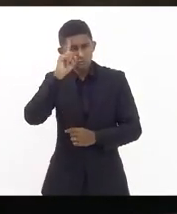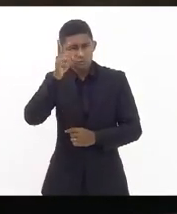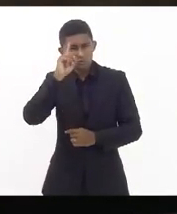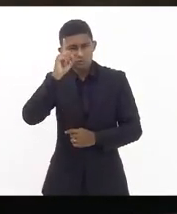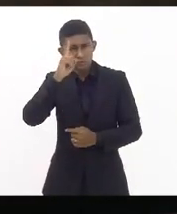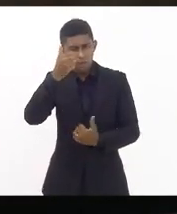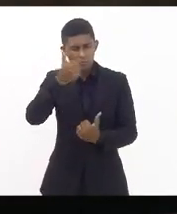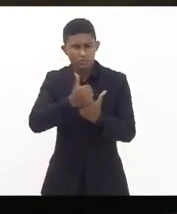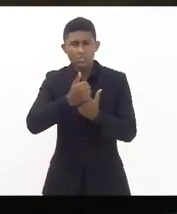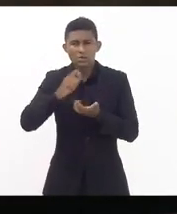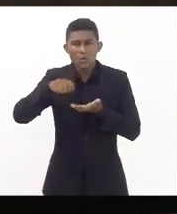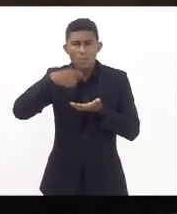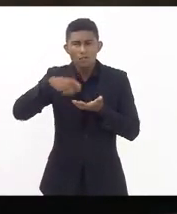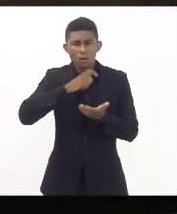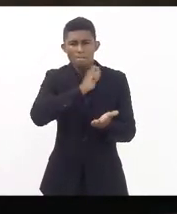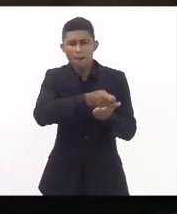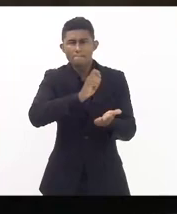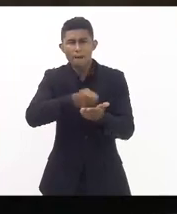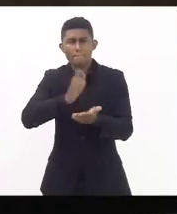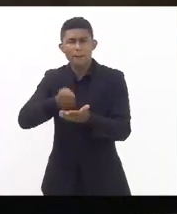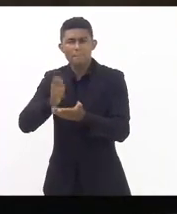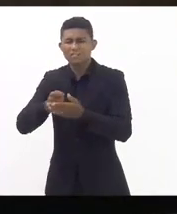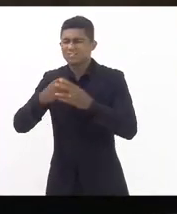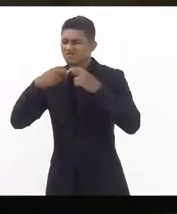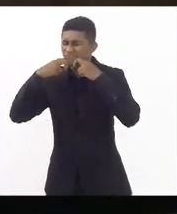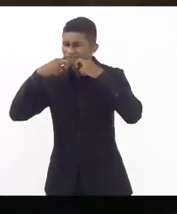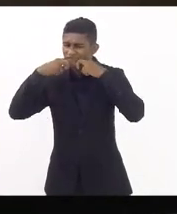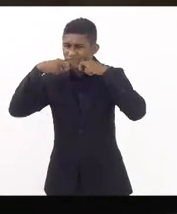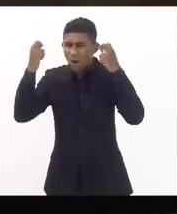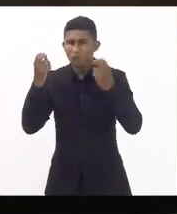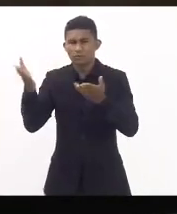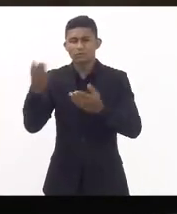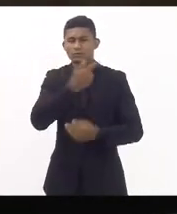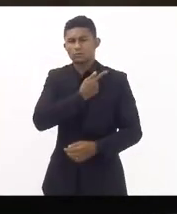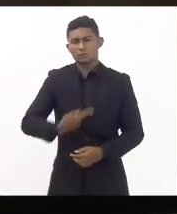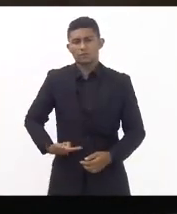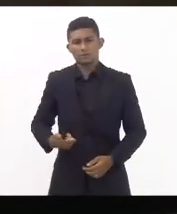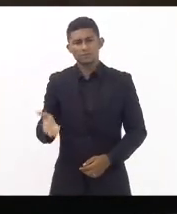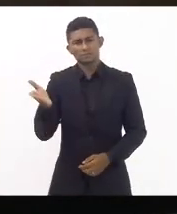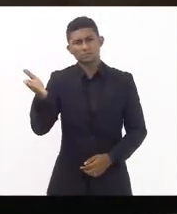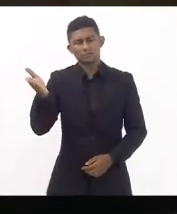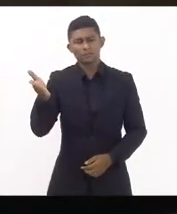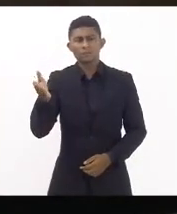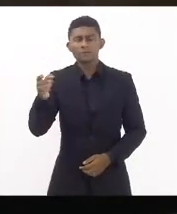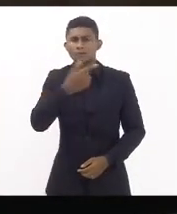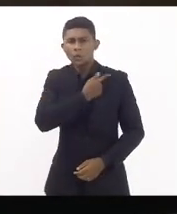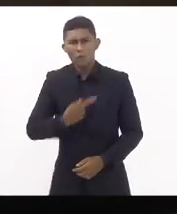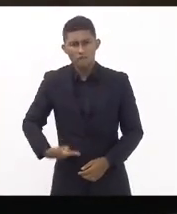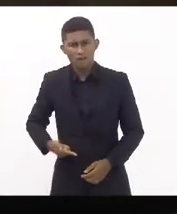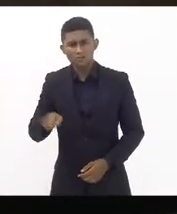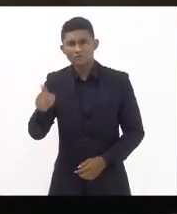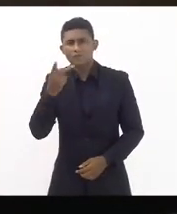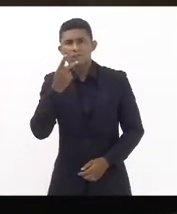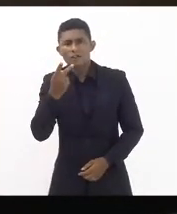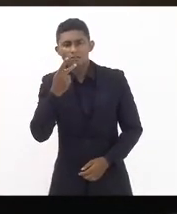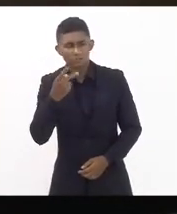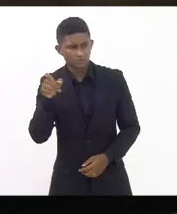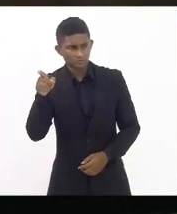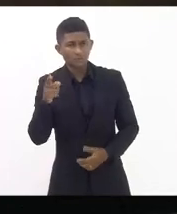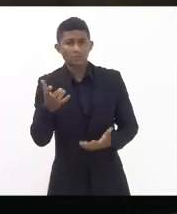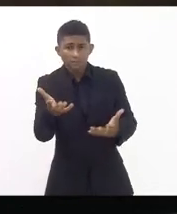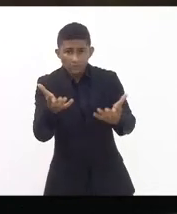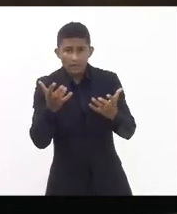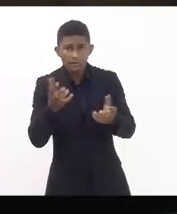é uma vergonha para esse governo. Uma vergonha para um governo que diz que quer ajudar